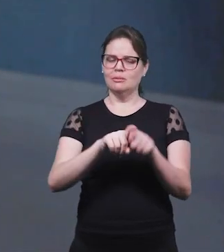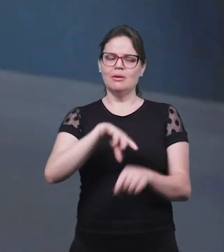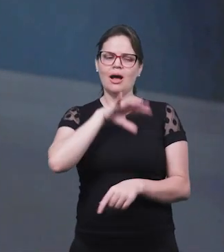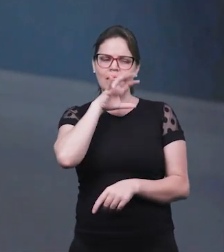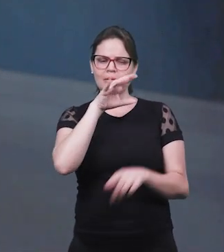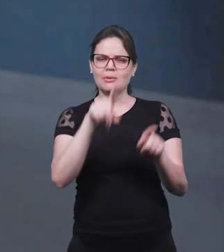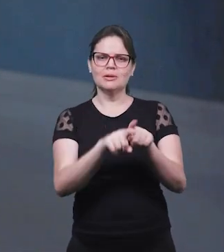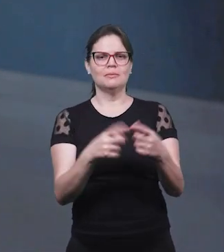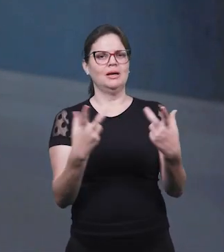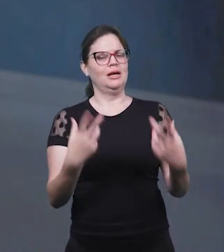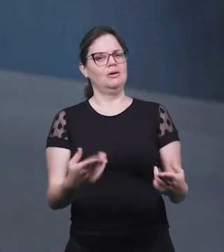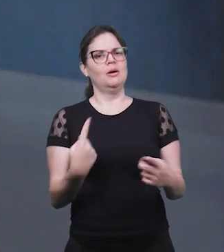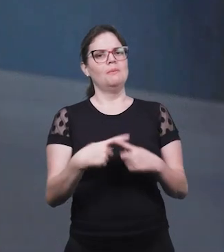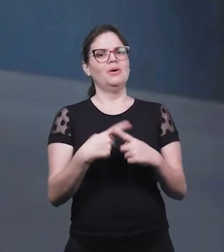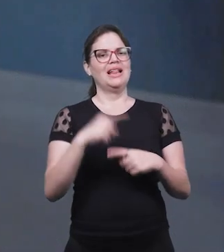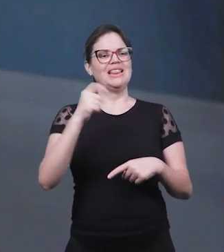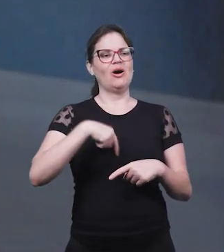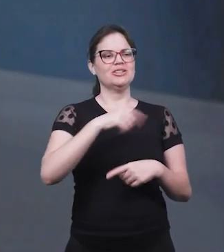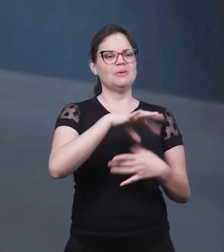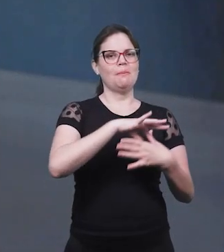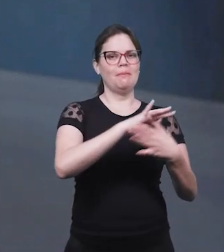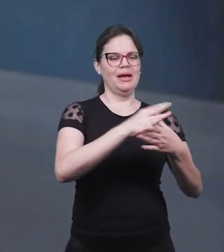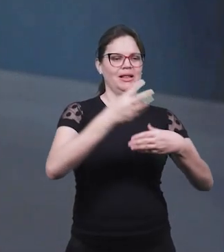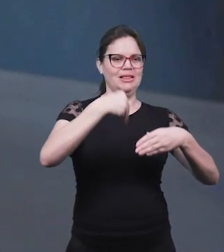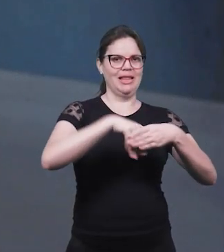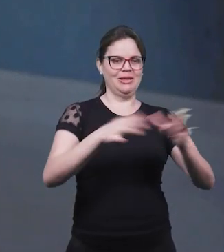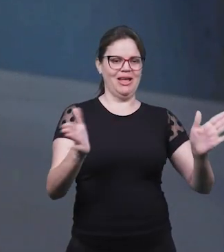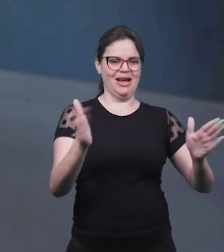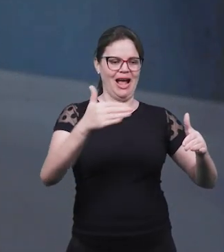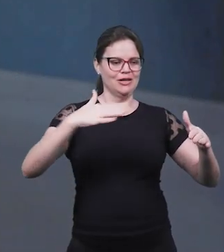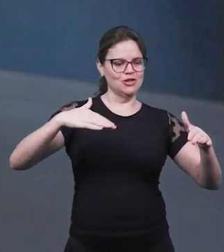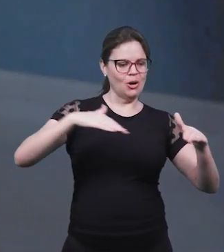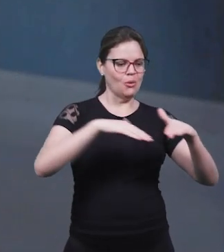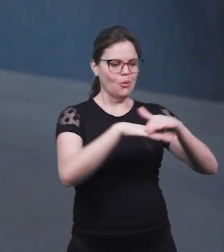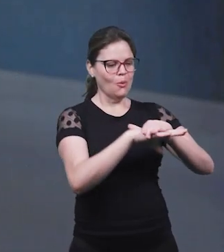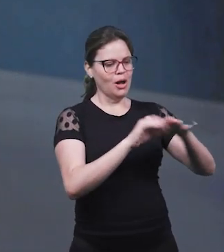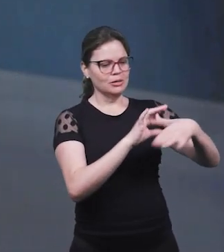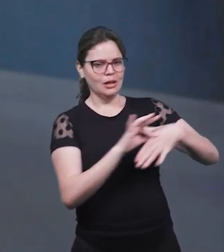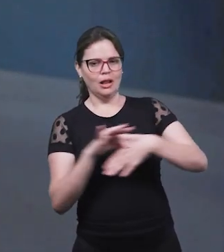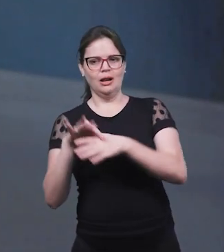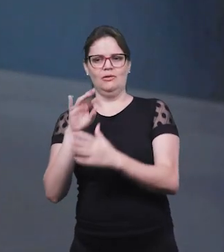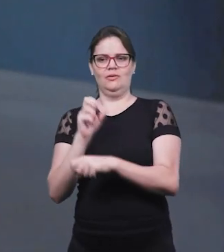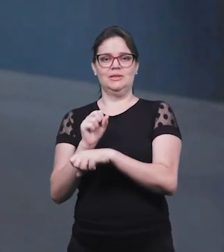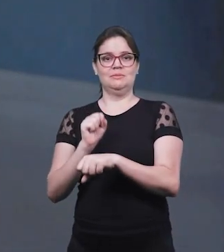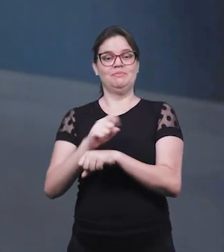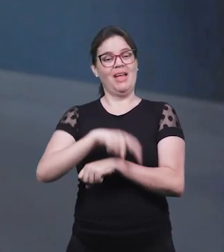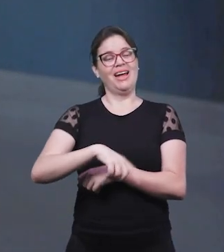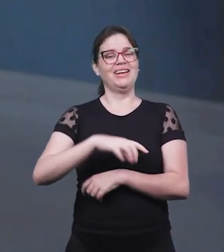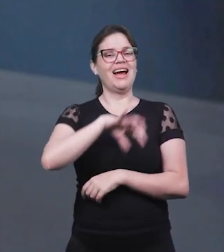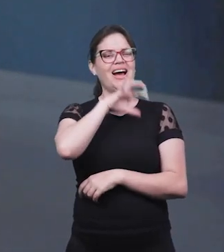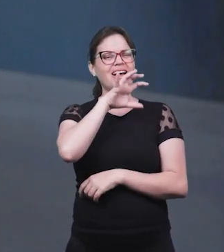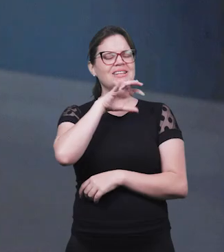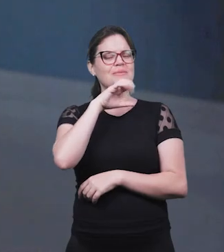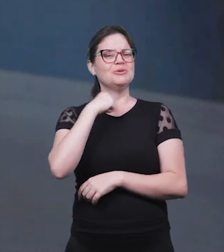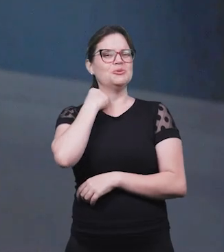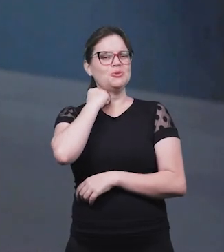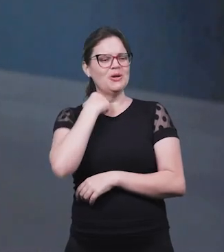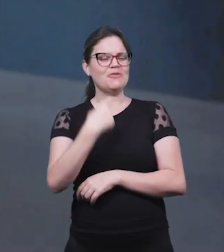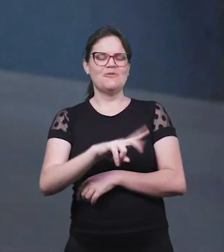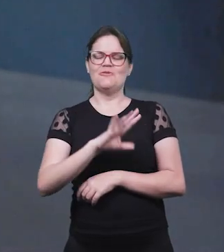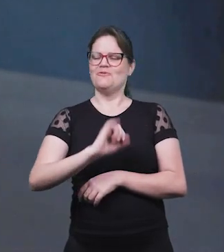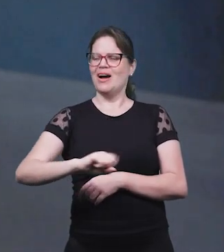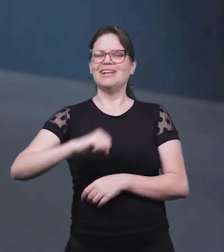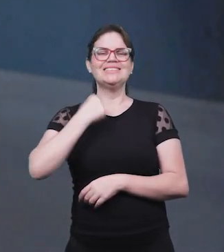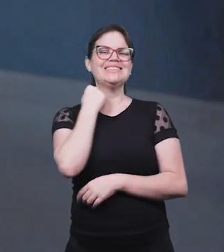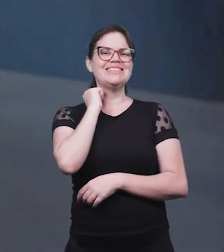ele estressa no transporte, na espera, muitas vezes a sala de recepção tem outros animais que vão